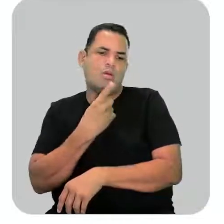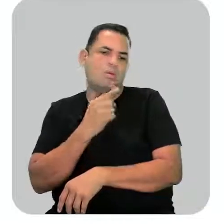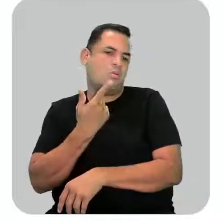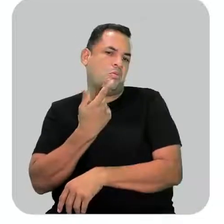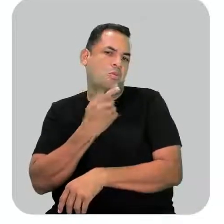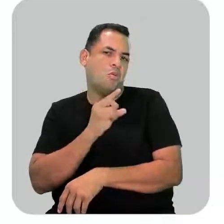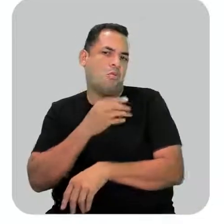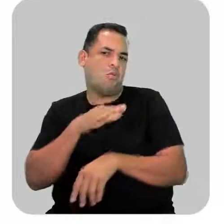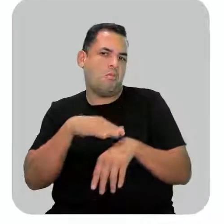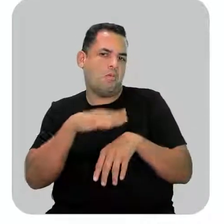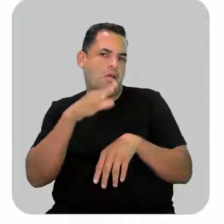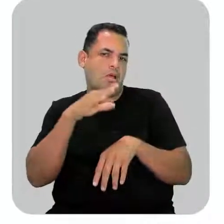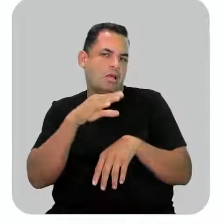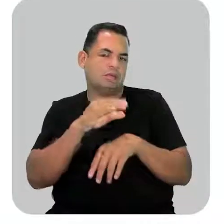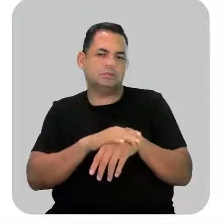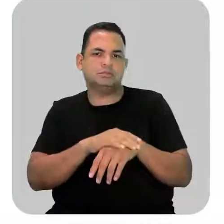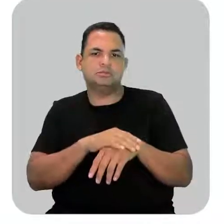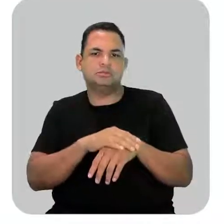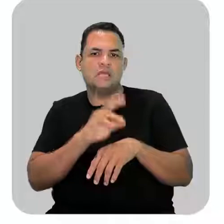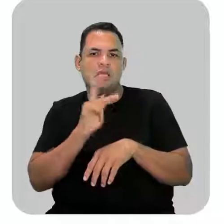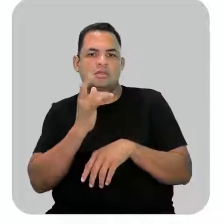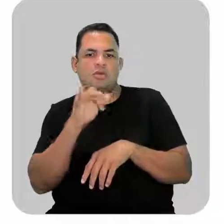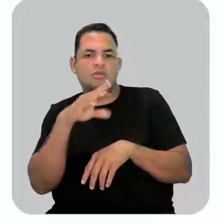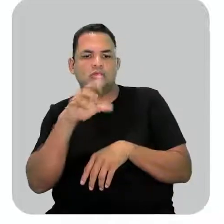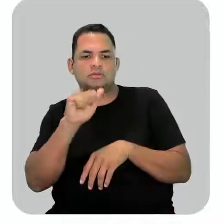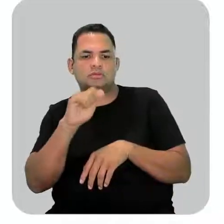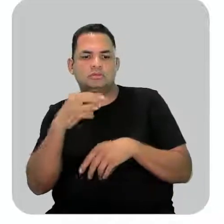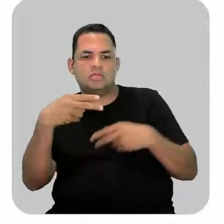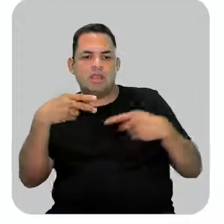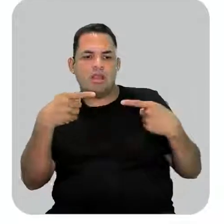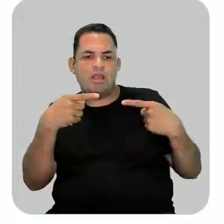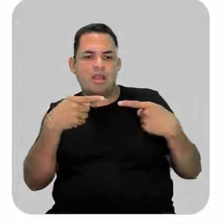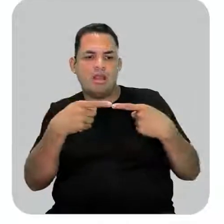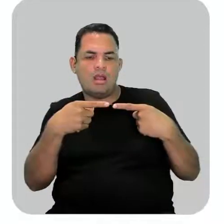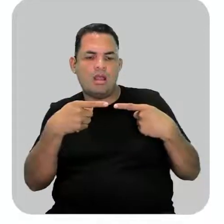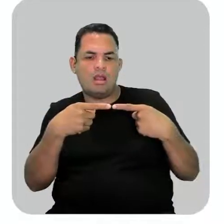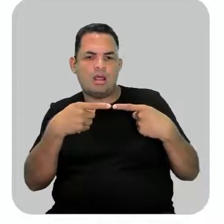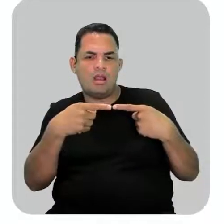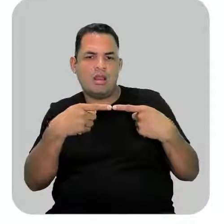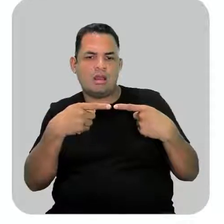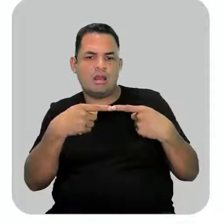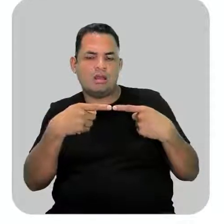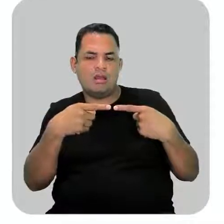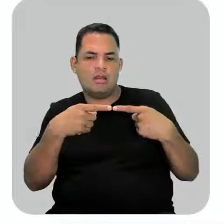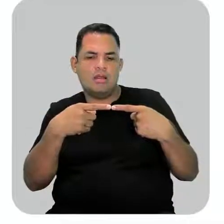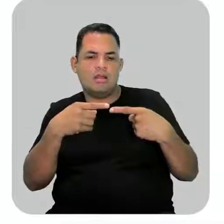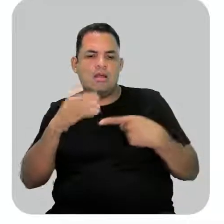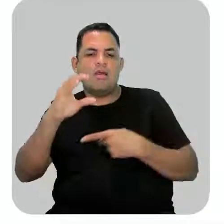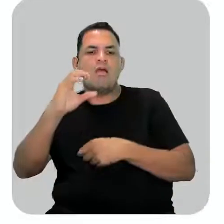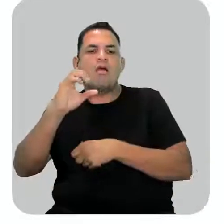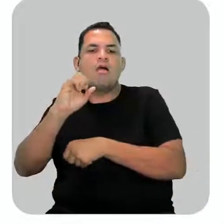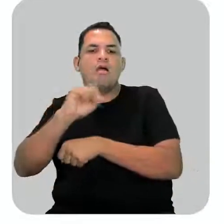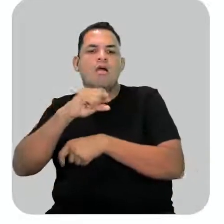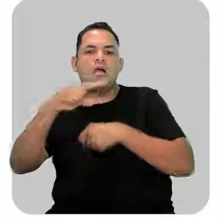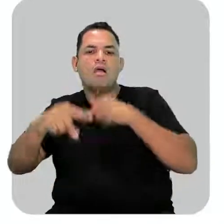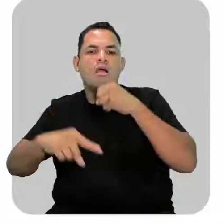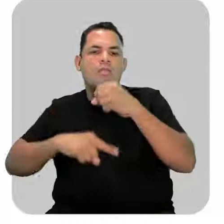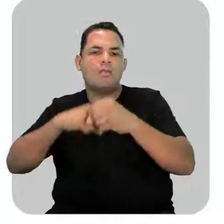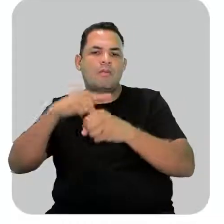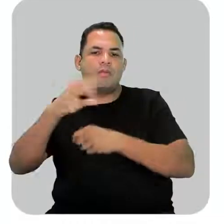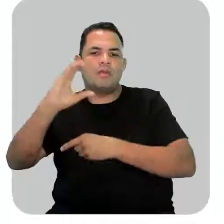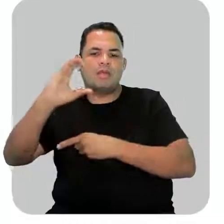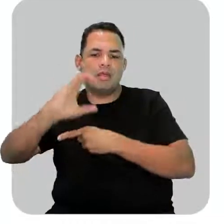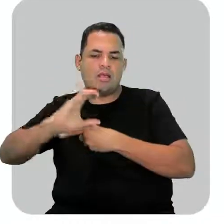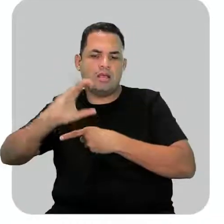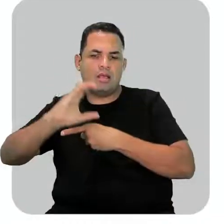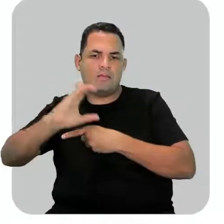hidroxilas, OH, ligados diretamente a um átomo de carbono saturado. O que isso quer dizer?